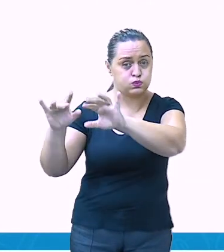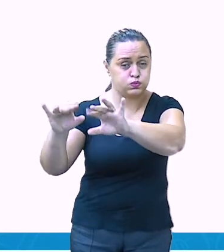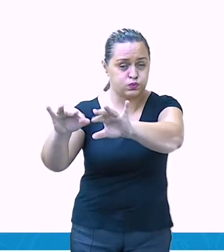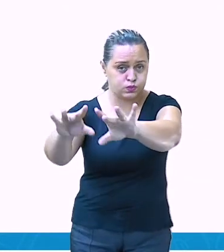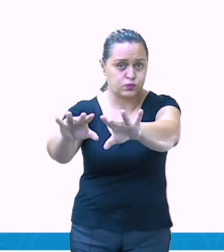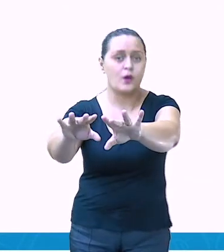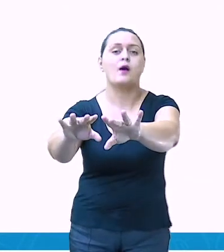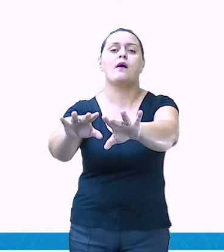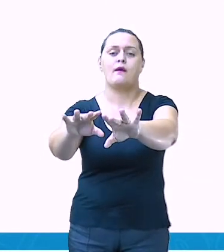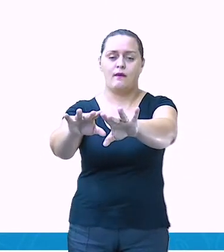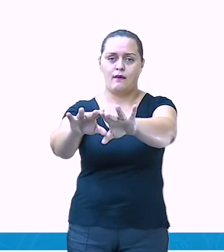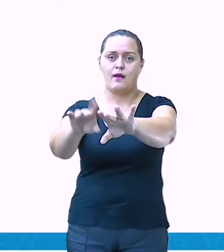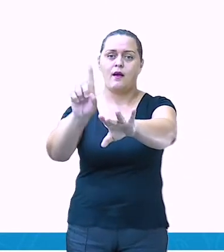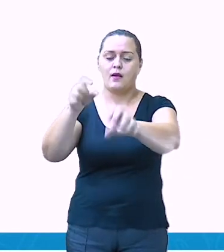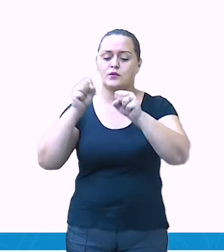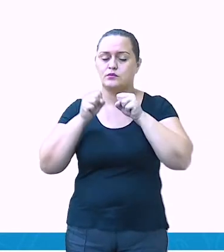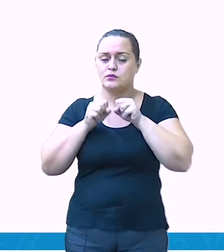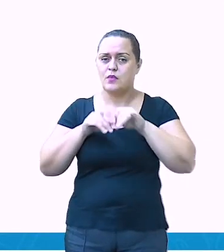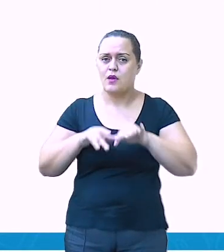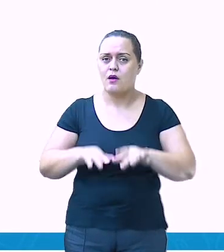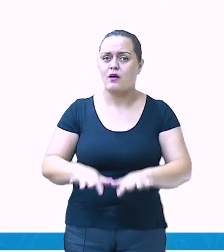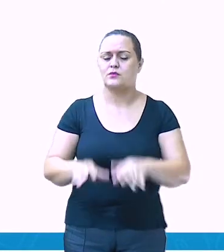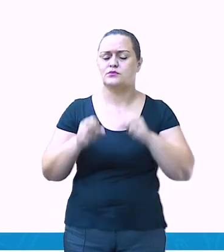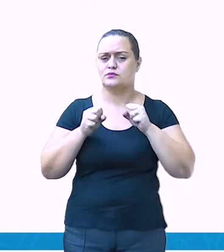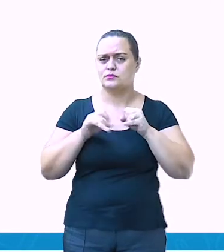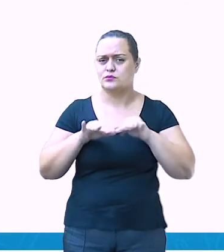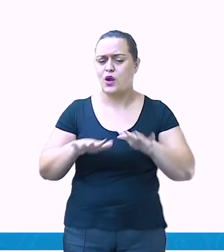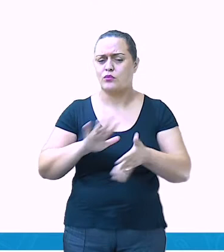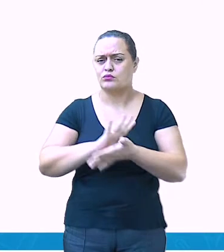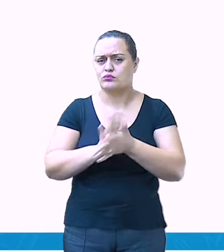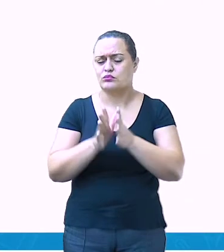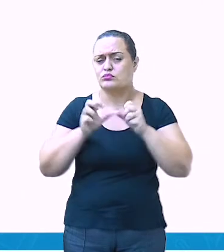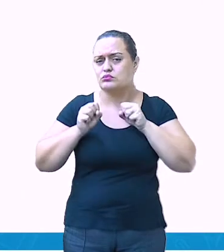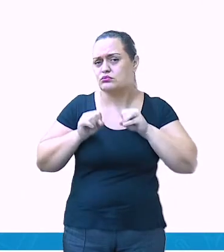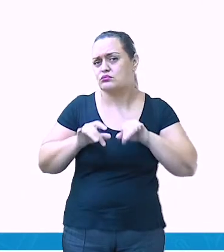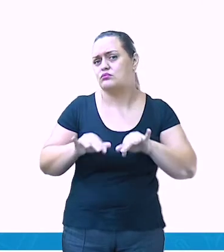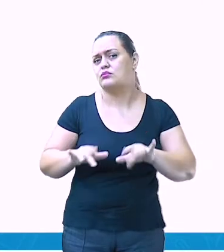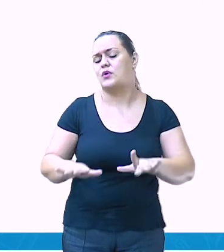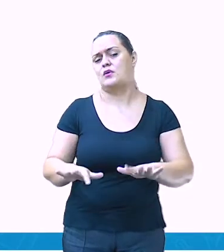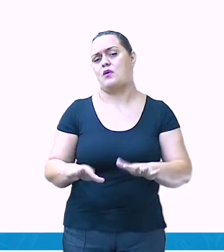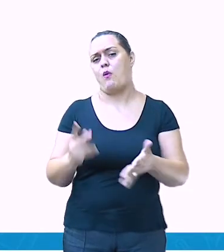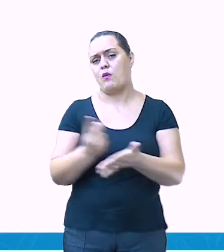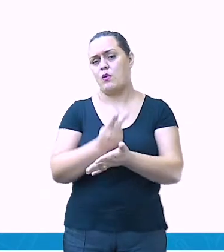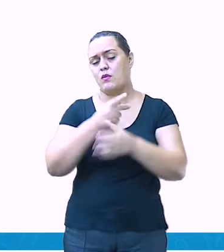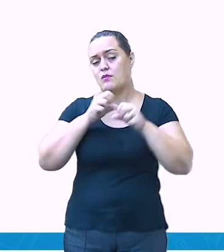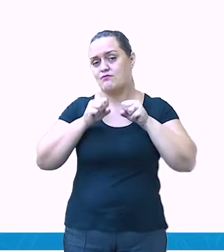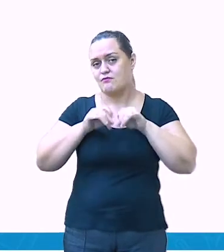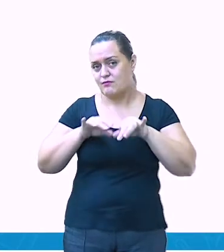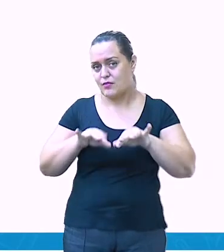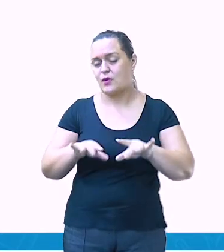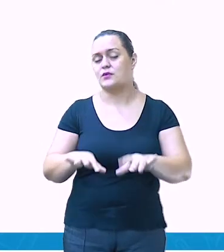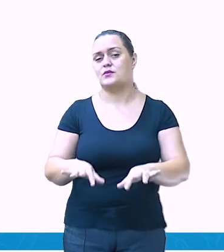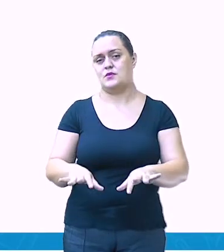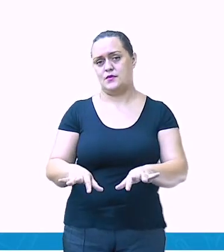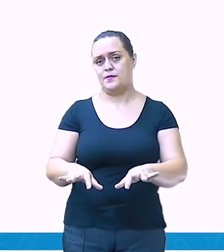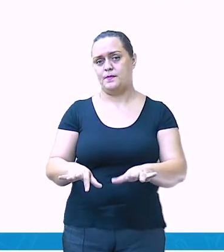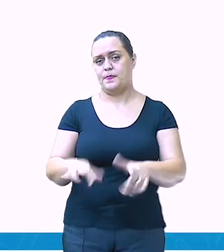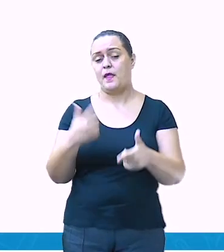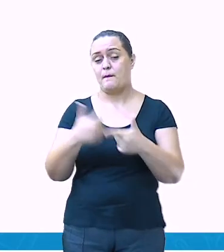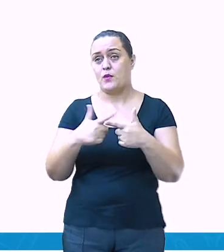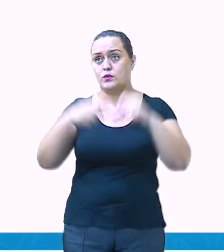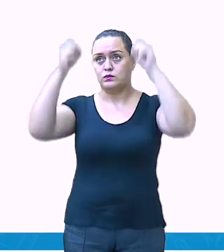deste rio que não tinha capacidade de suporte dessa água que veio dispersa de uma forma